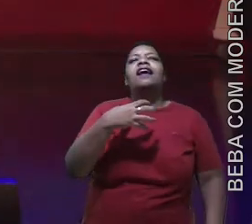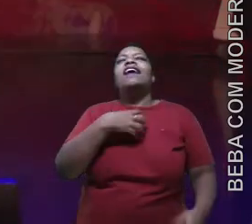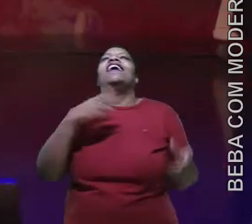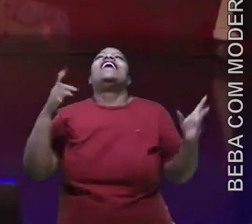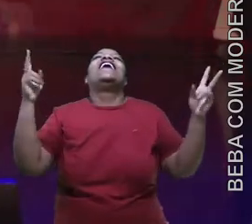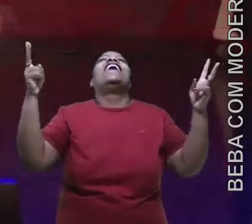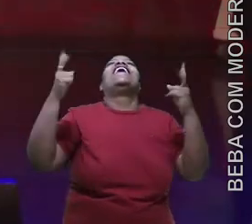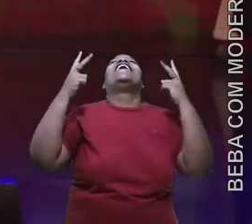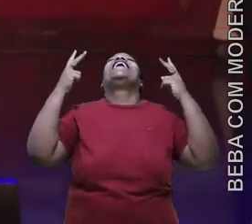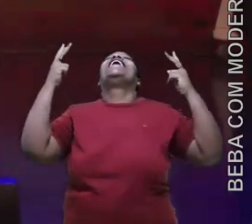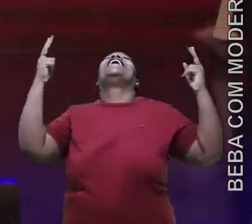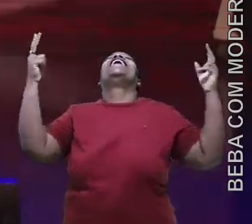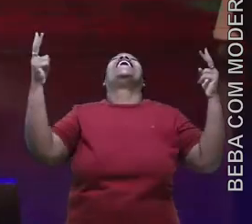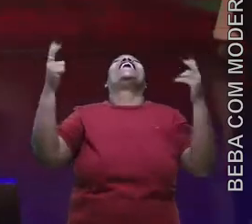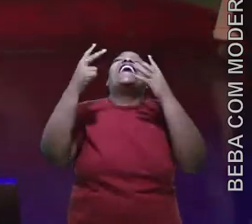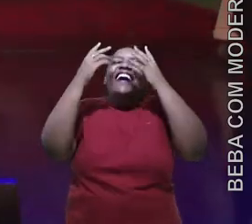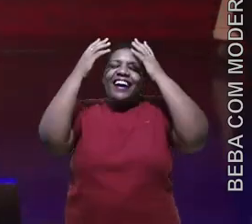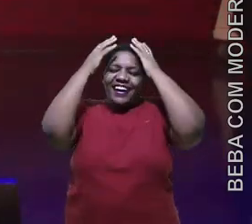gente